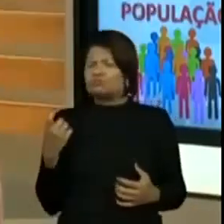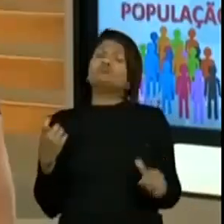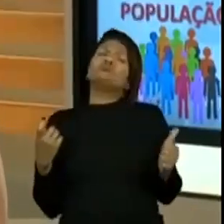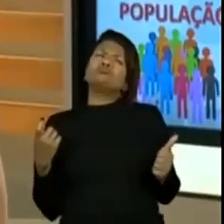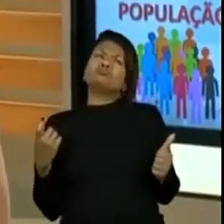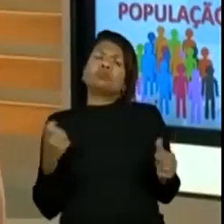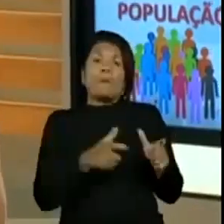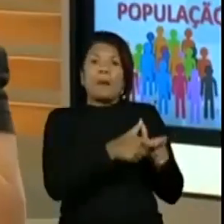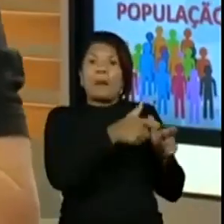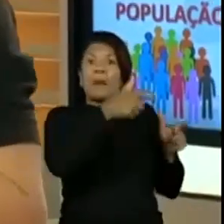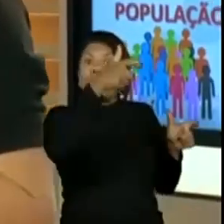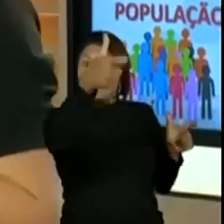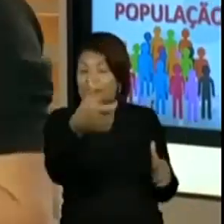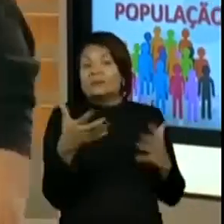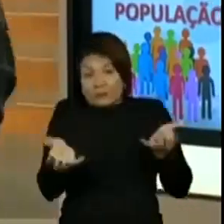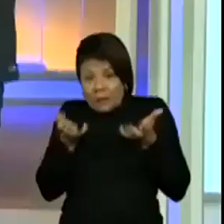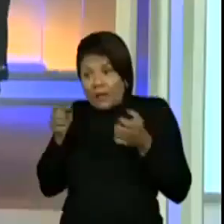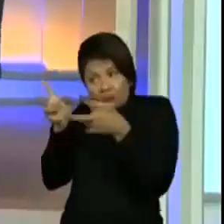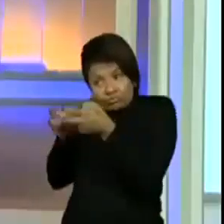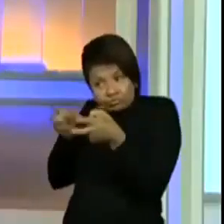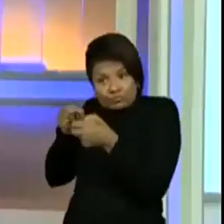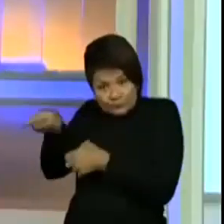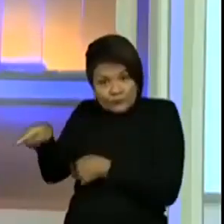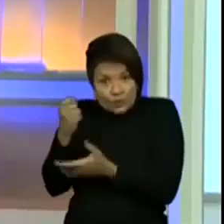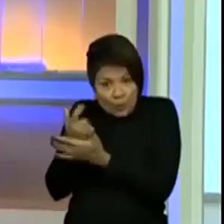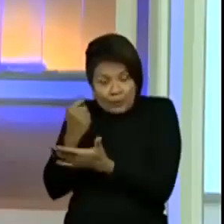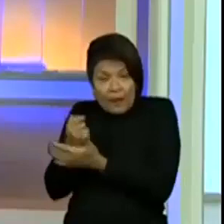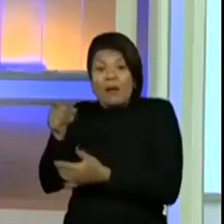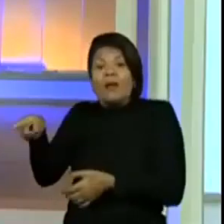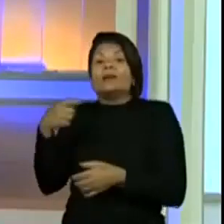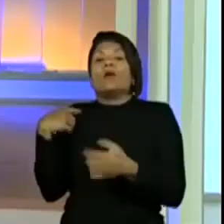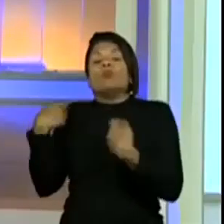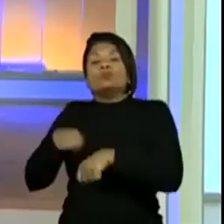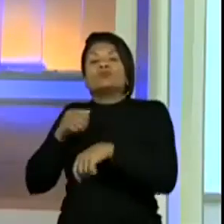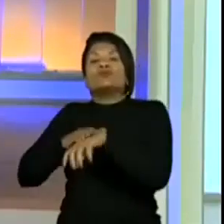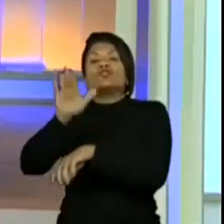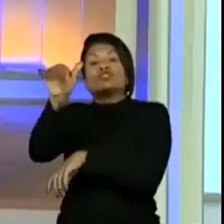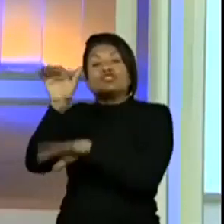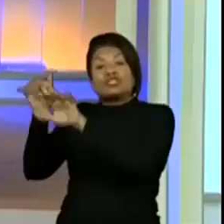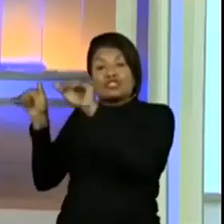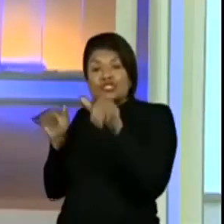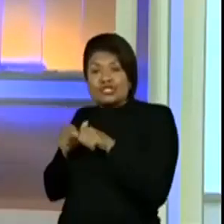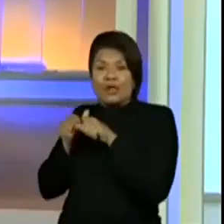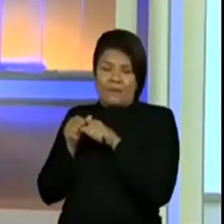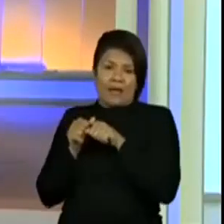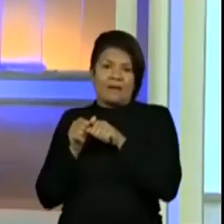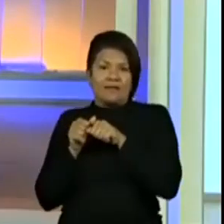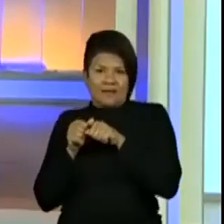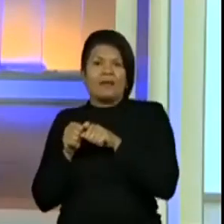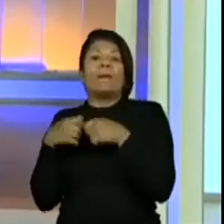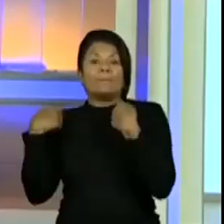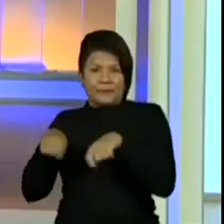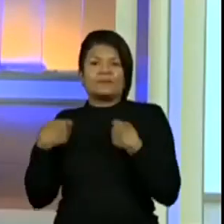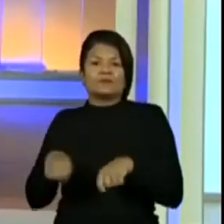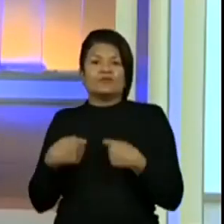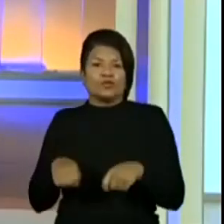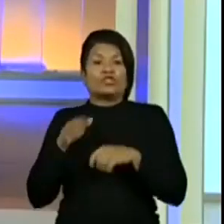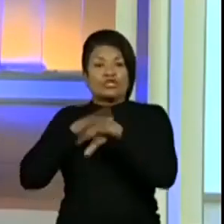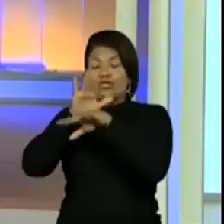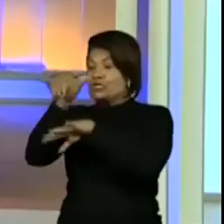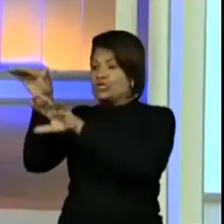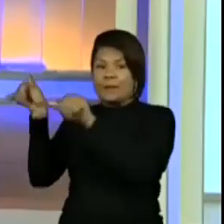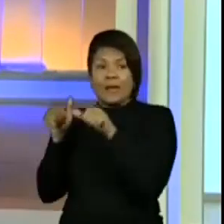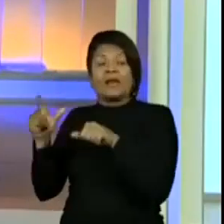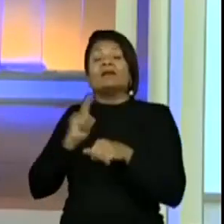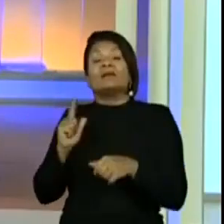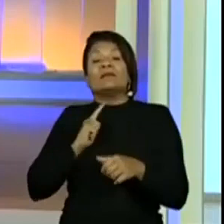a blusa para ele. Começaram a reparar que a lógica da indústria e da fábrica, a lógica do consumo começou a